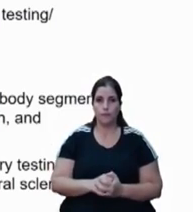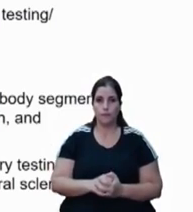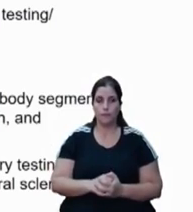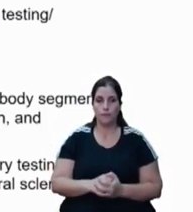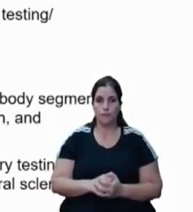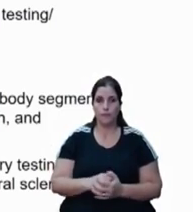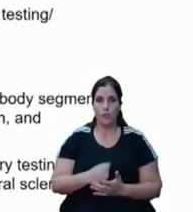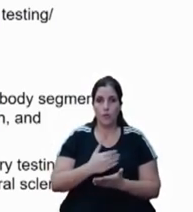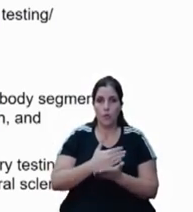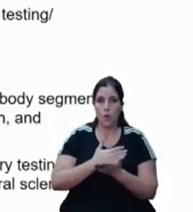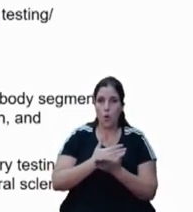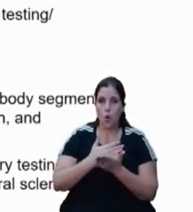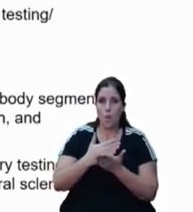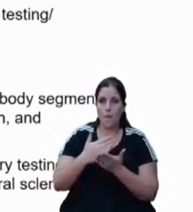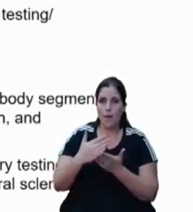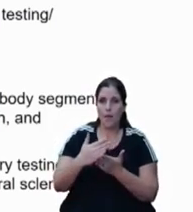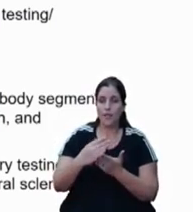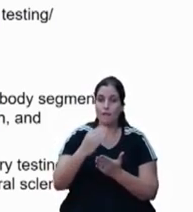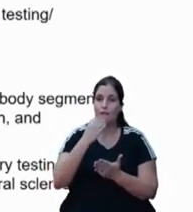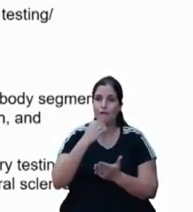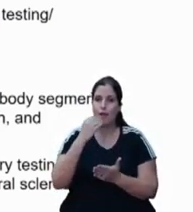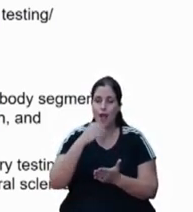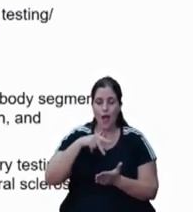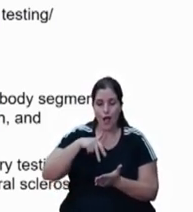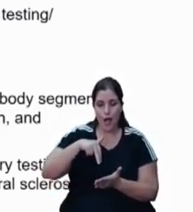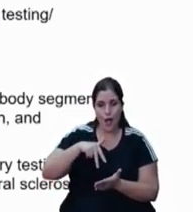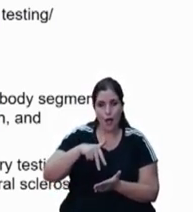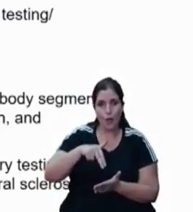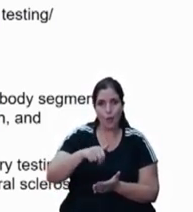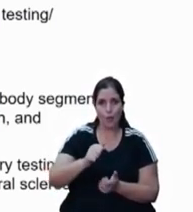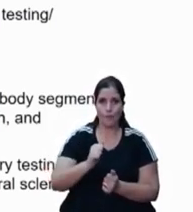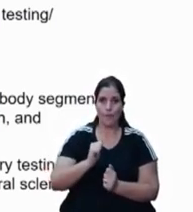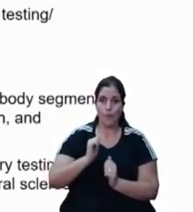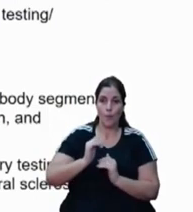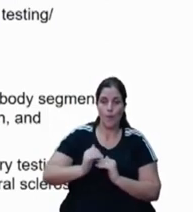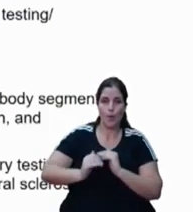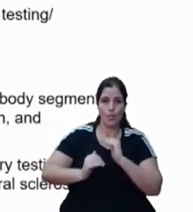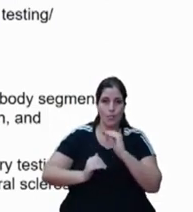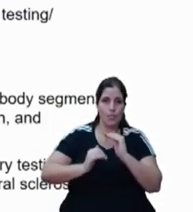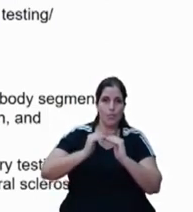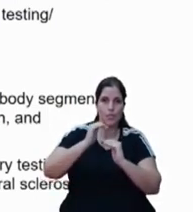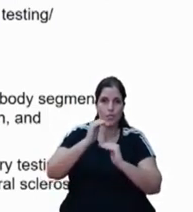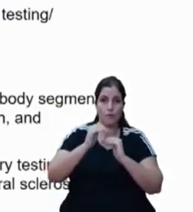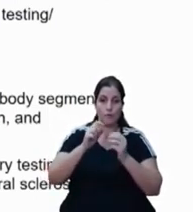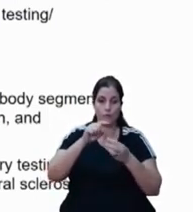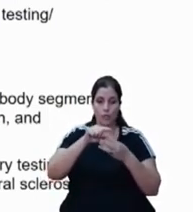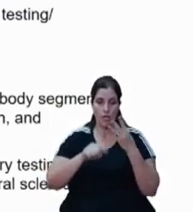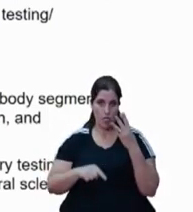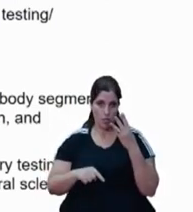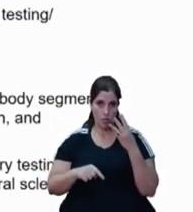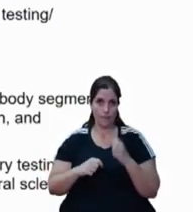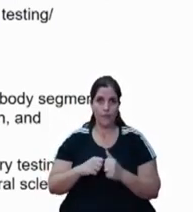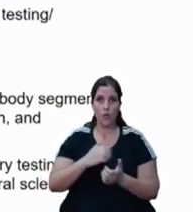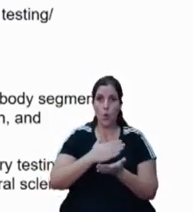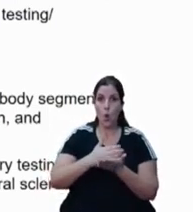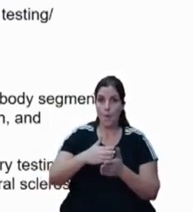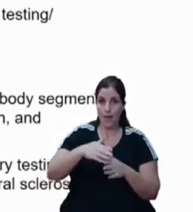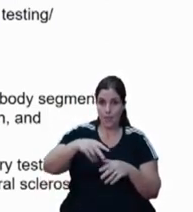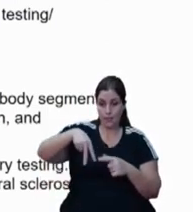início insidioso, fraqueza lentamente progressiva e espasticidade envolvendo 3 segmentos, normalmente começa nas